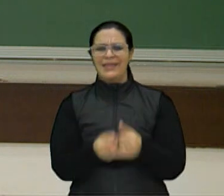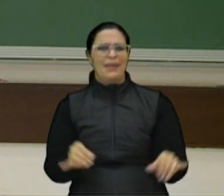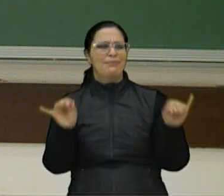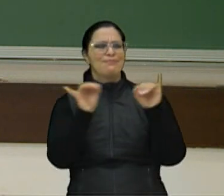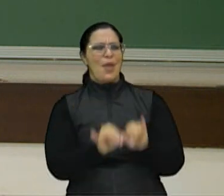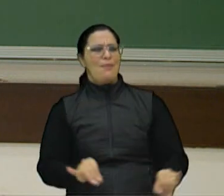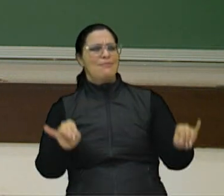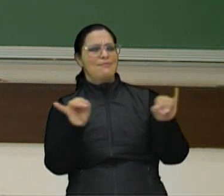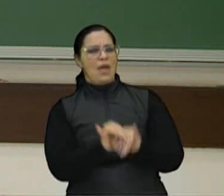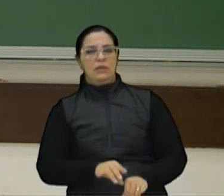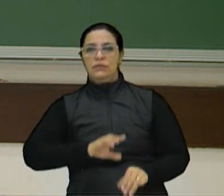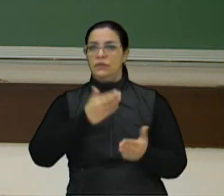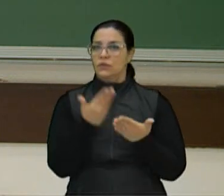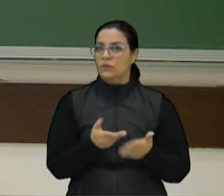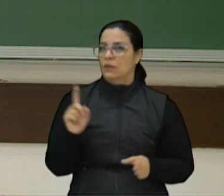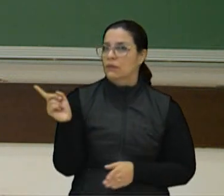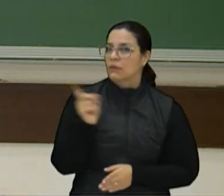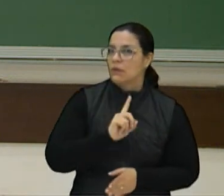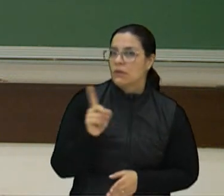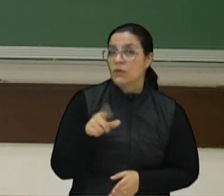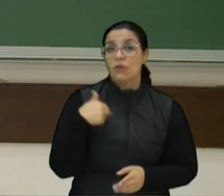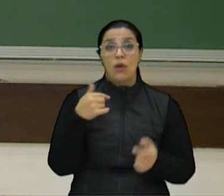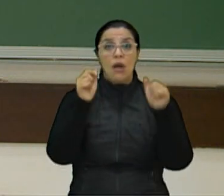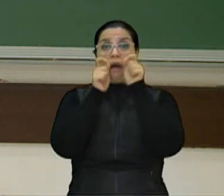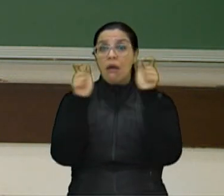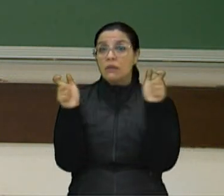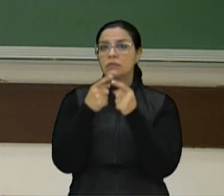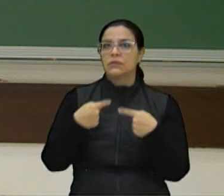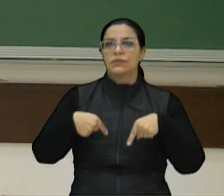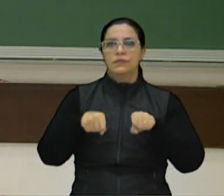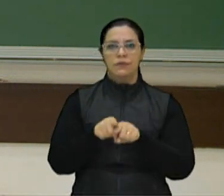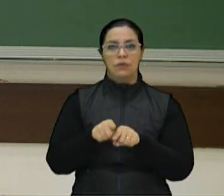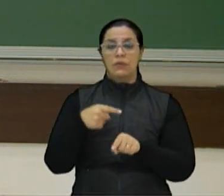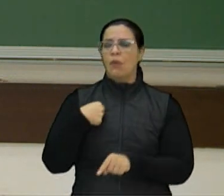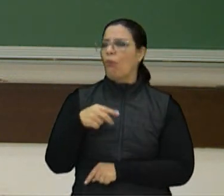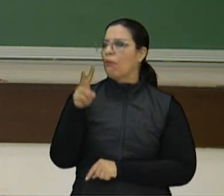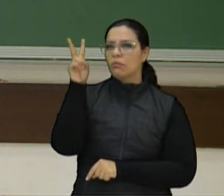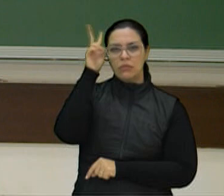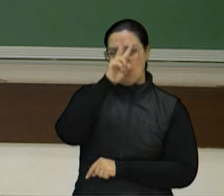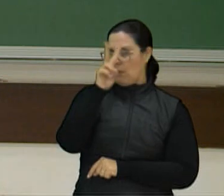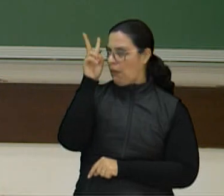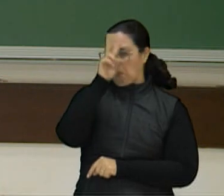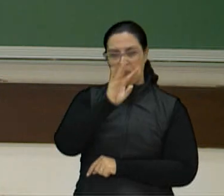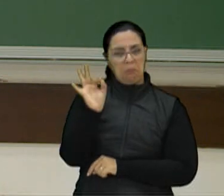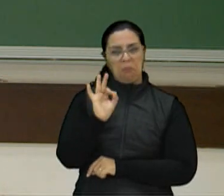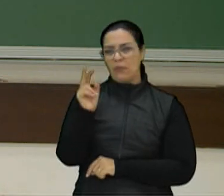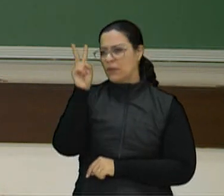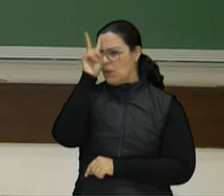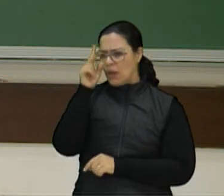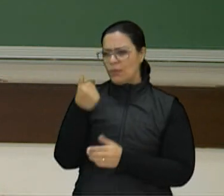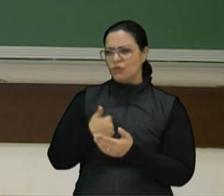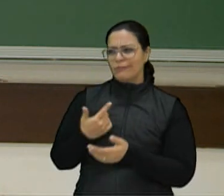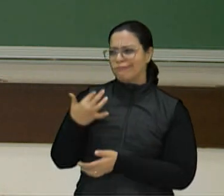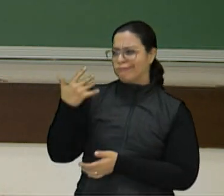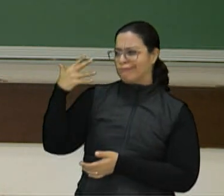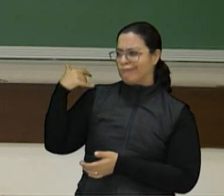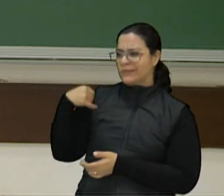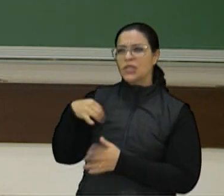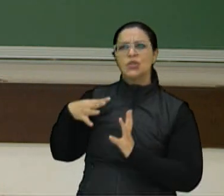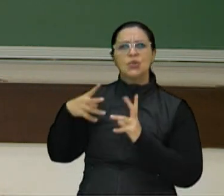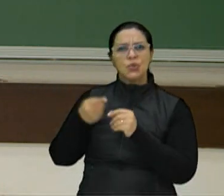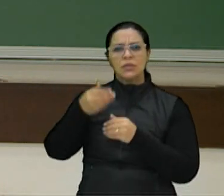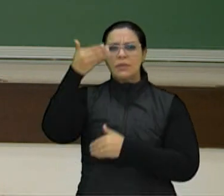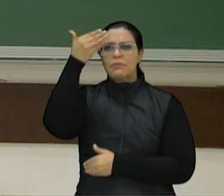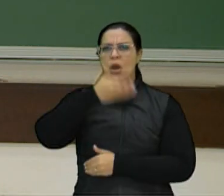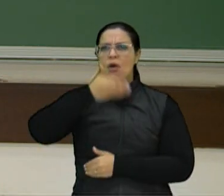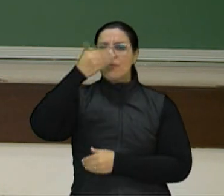nós vamos ver agora. Vou fazer mais um alerta. Eu não lembro, fazendo uma busca aqui rápida, de todas as